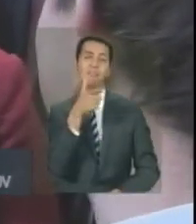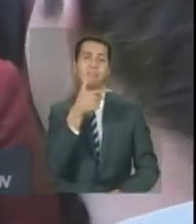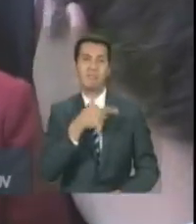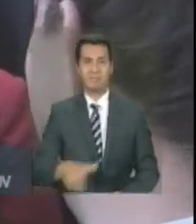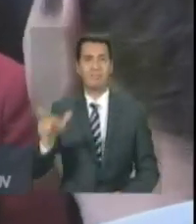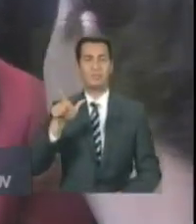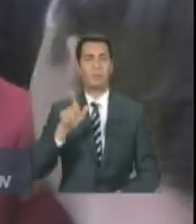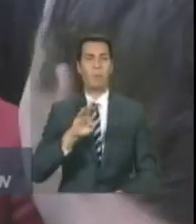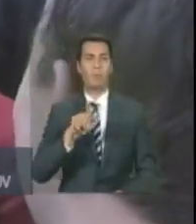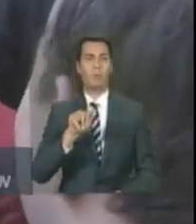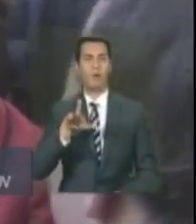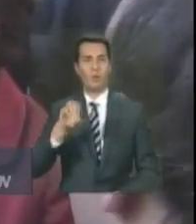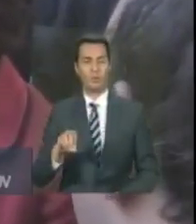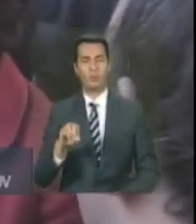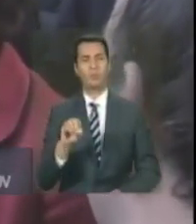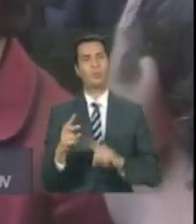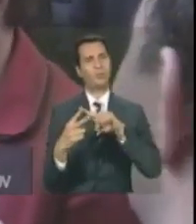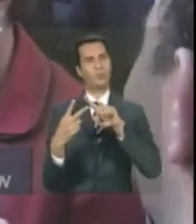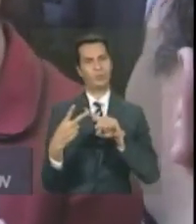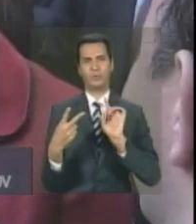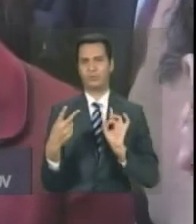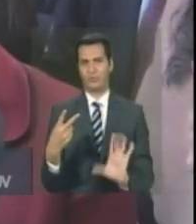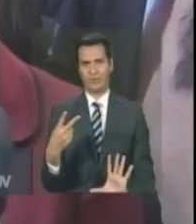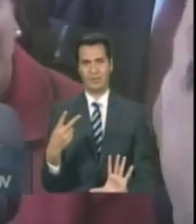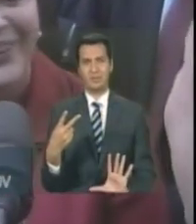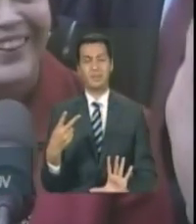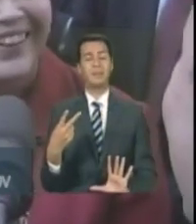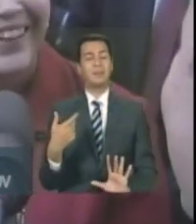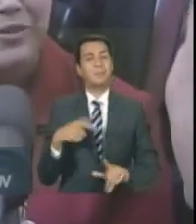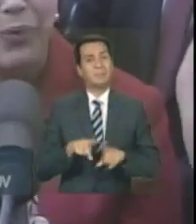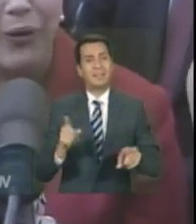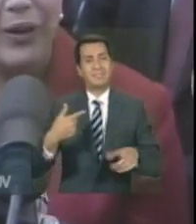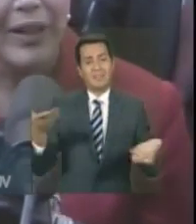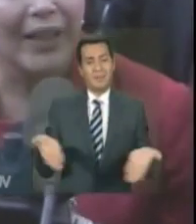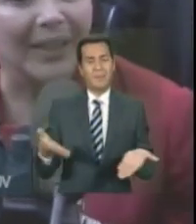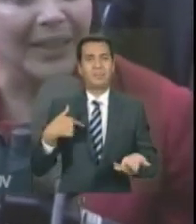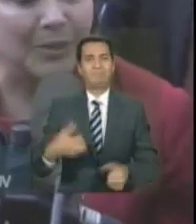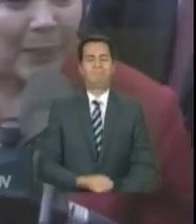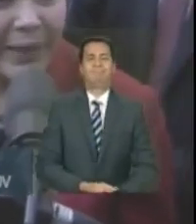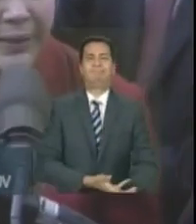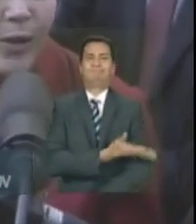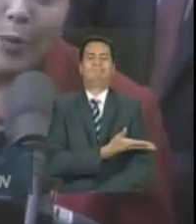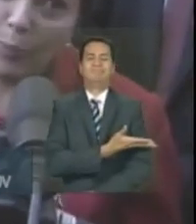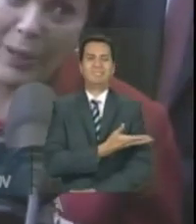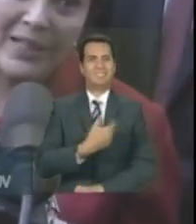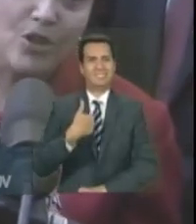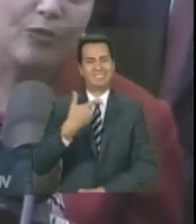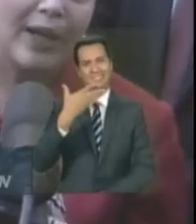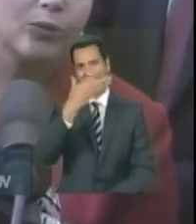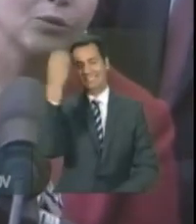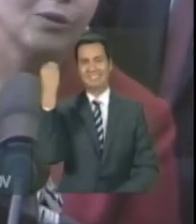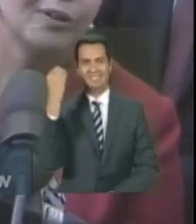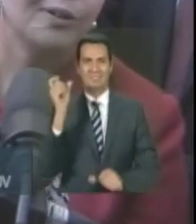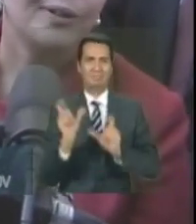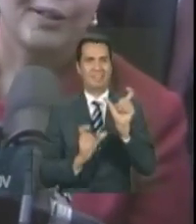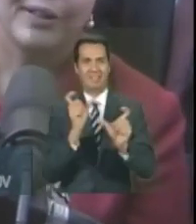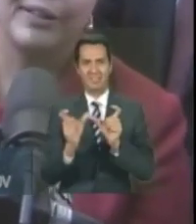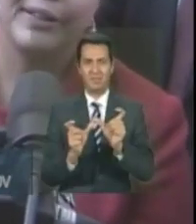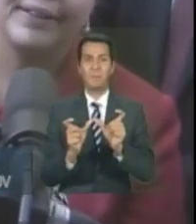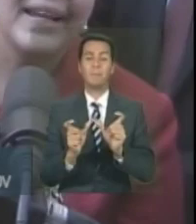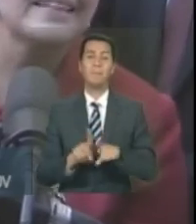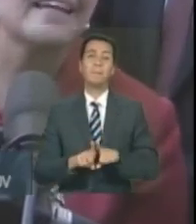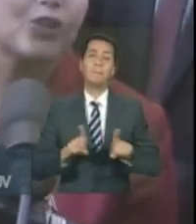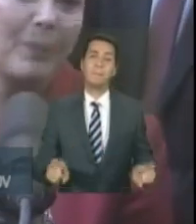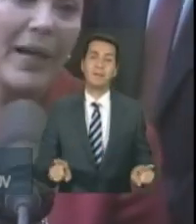Mas aprendi, a hora que eu ficar menos emocionada eu lembro. Bom, esse país é um país de fato